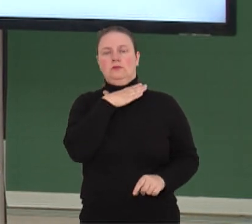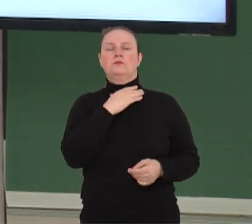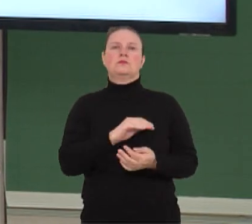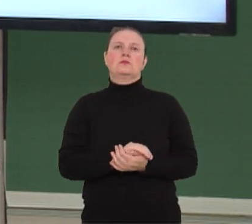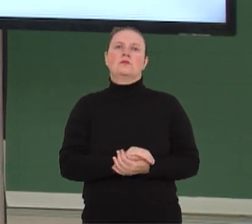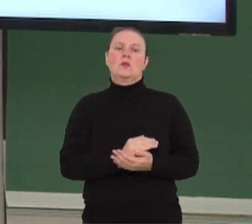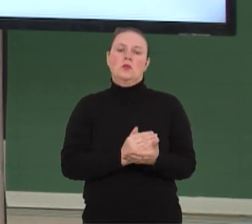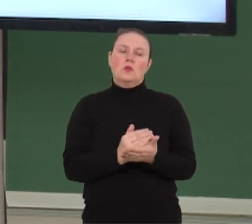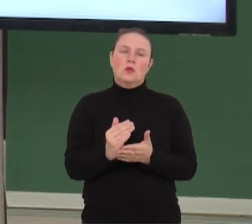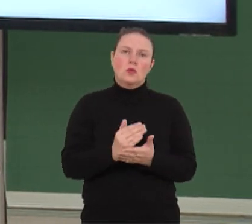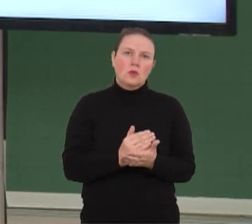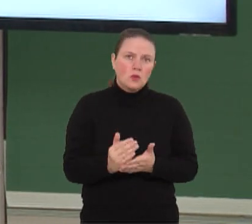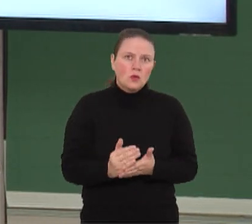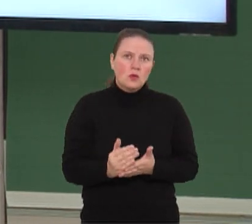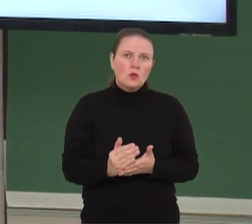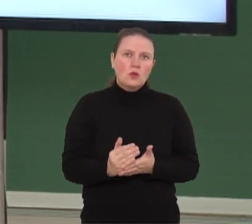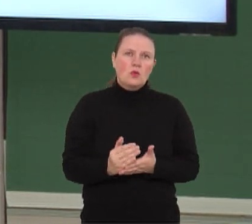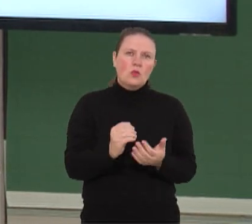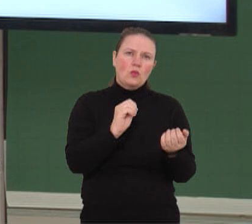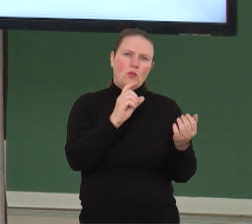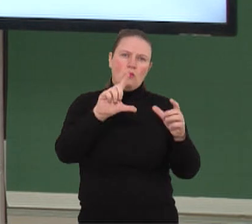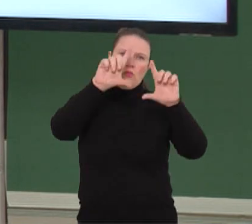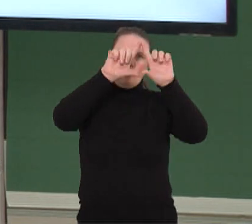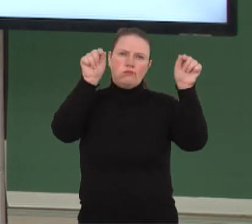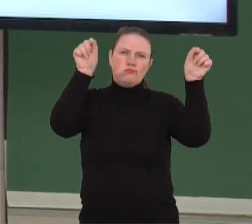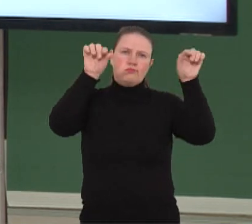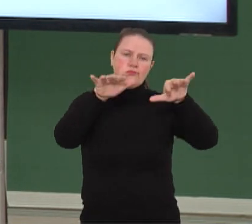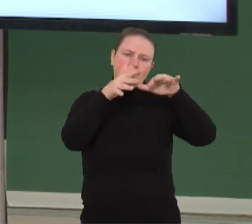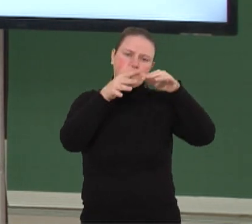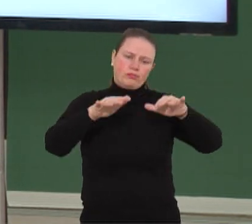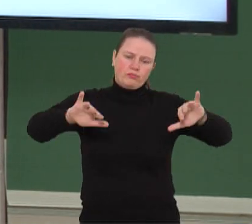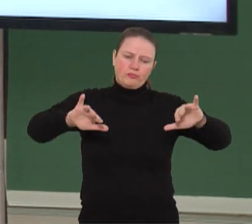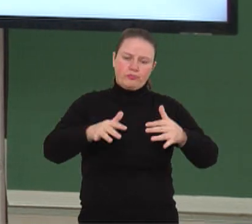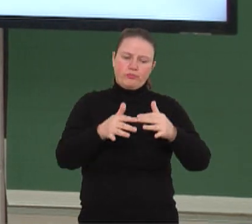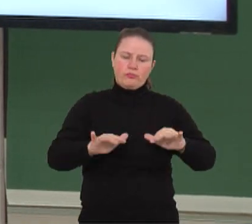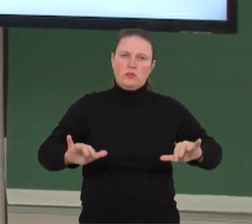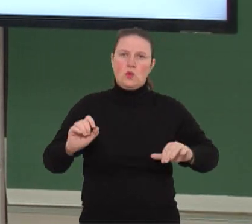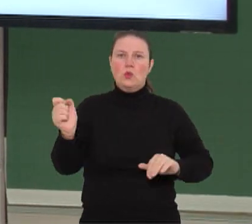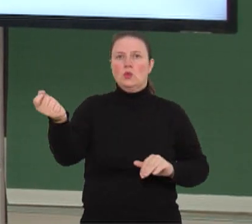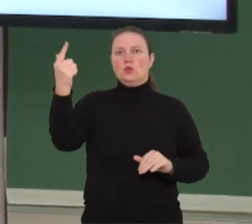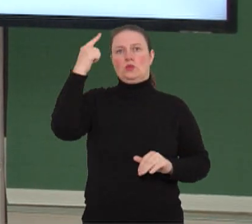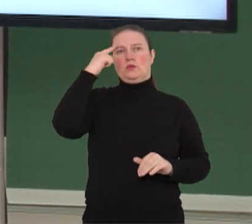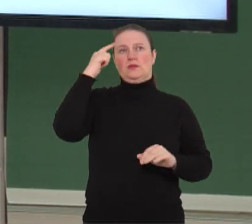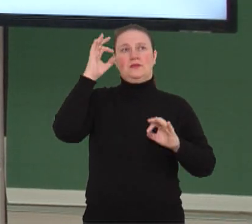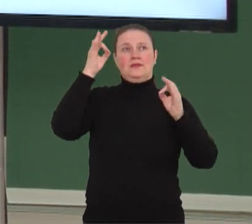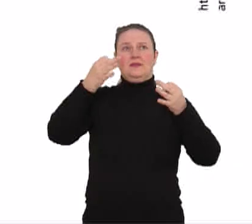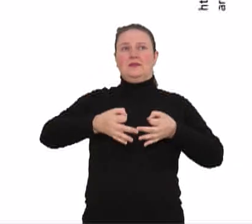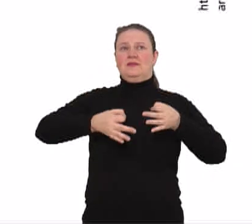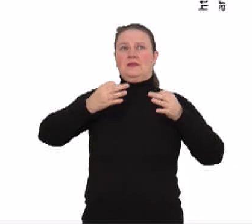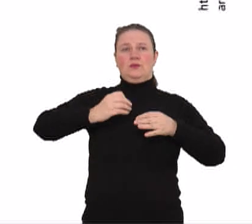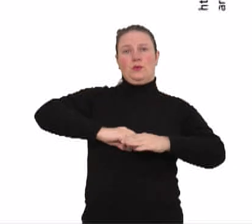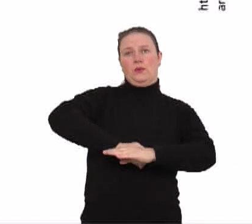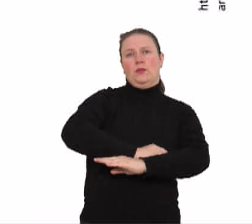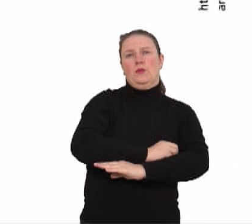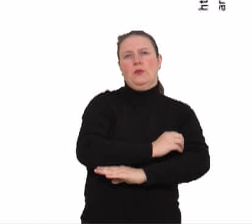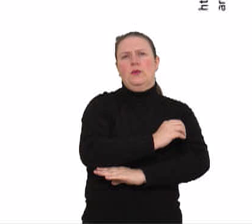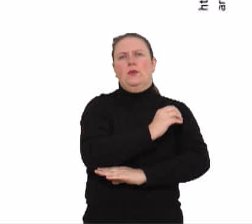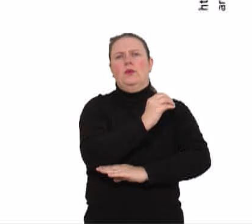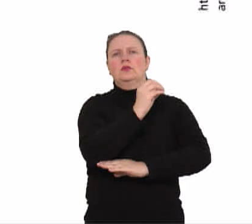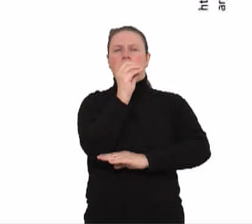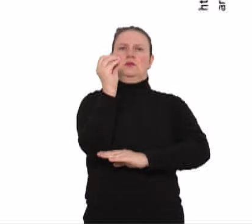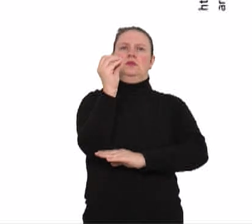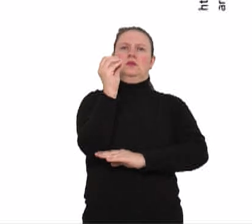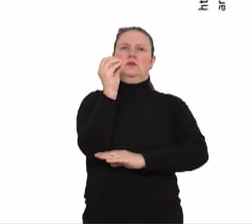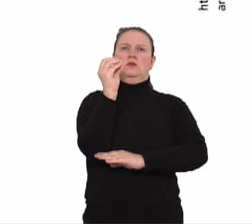quando começa o outono, o sol nasce certinho, que nem está na foto aqui, encaixado